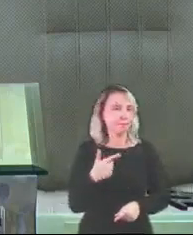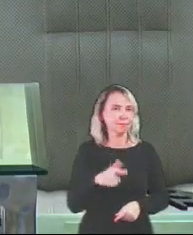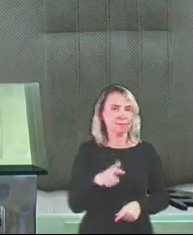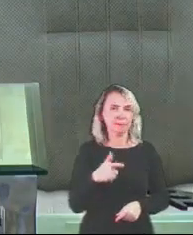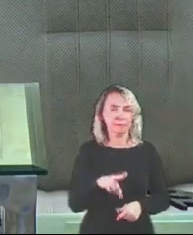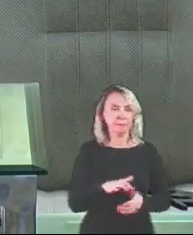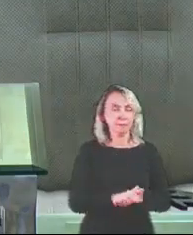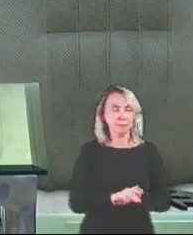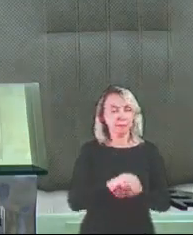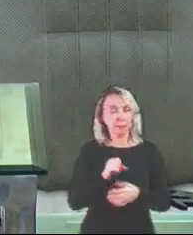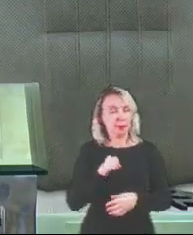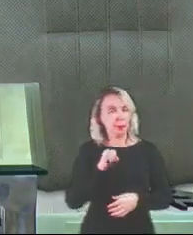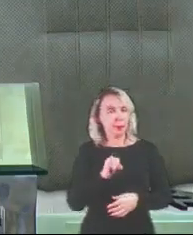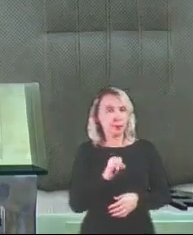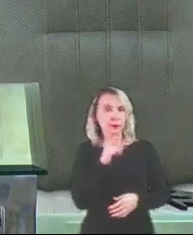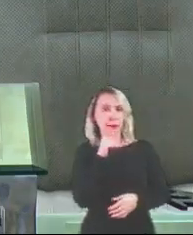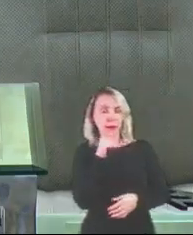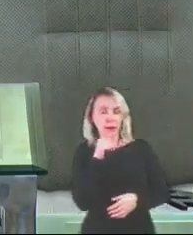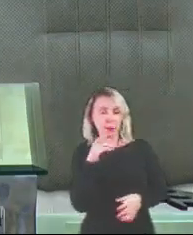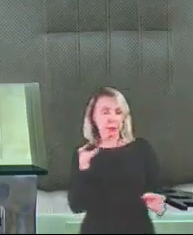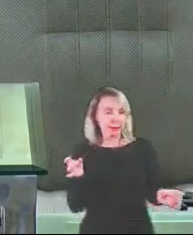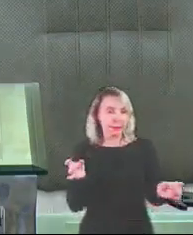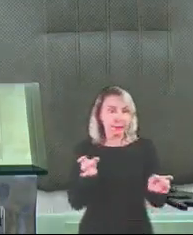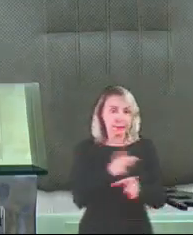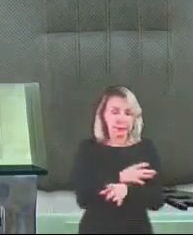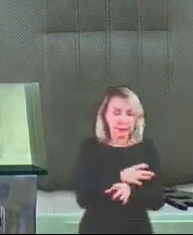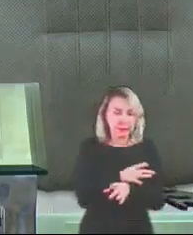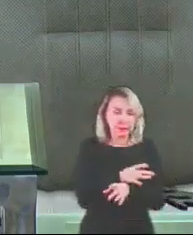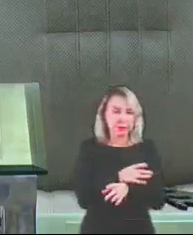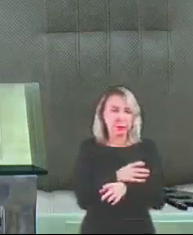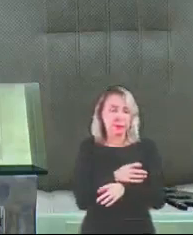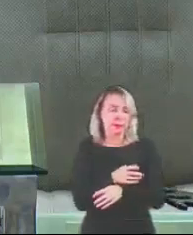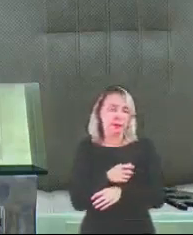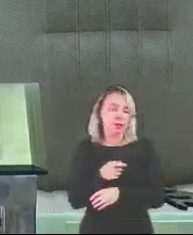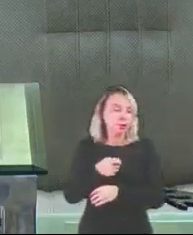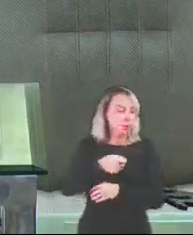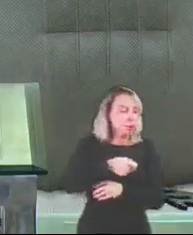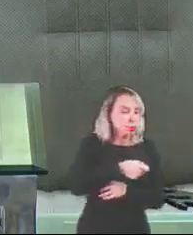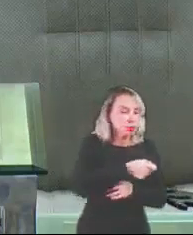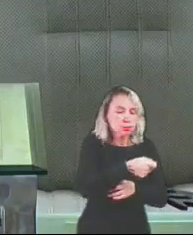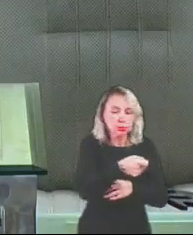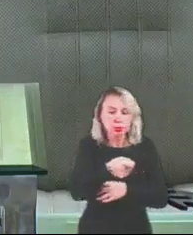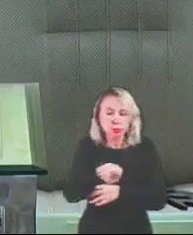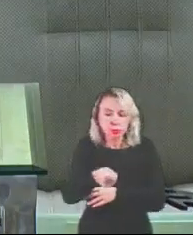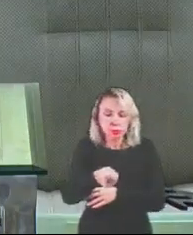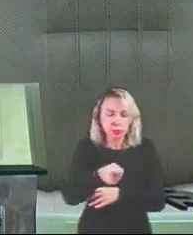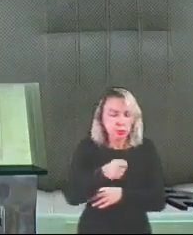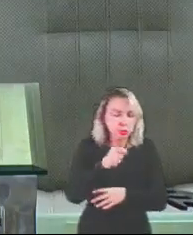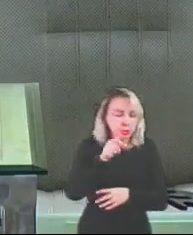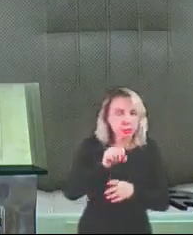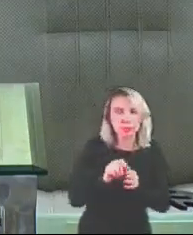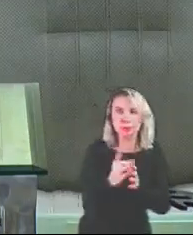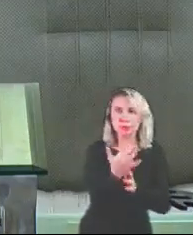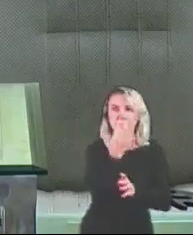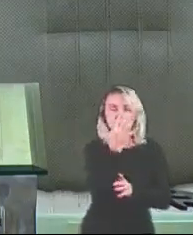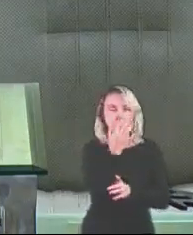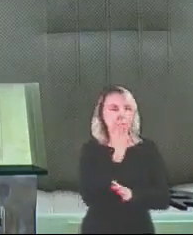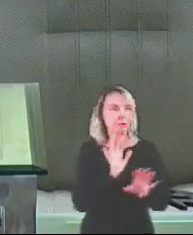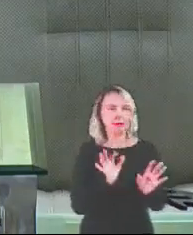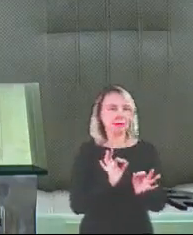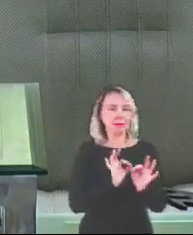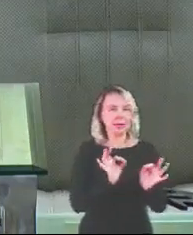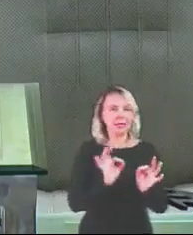Se não tem água, não se rega, não se nasce nada. E o que nasceu? O